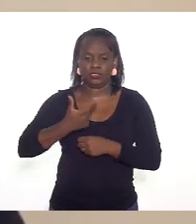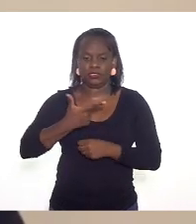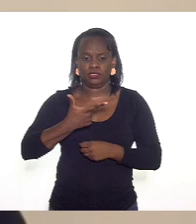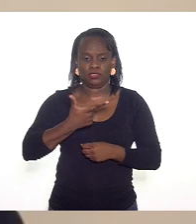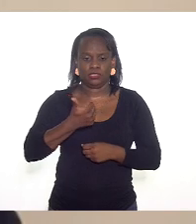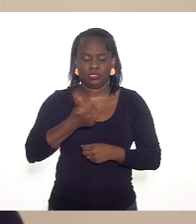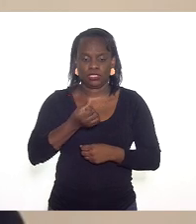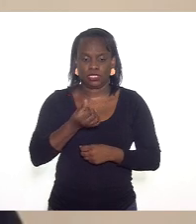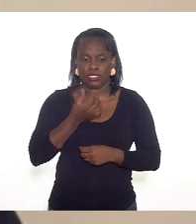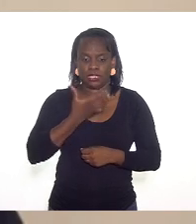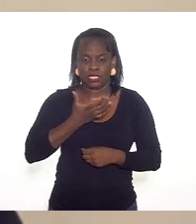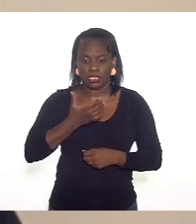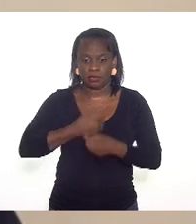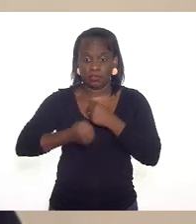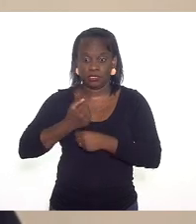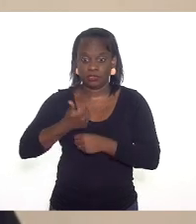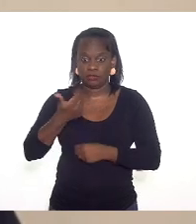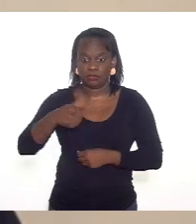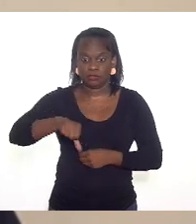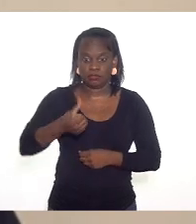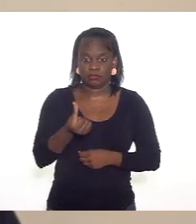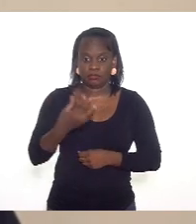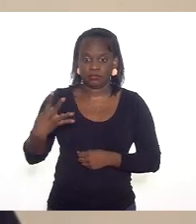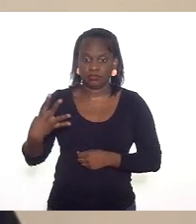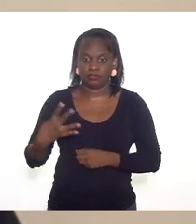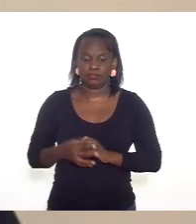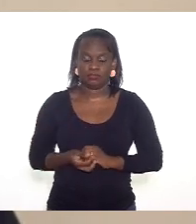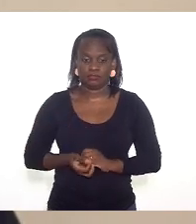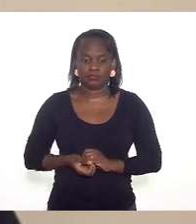dezembro de 64.